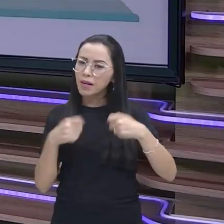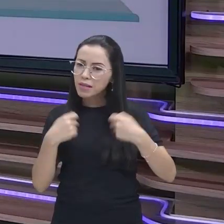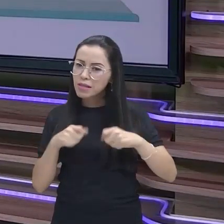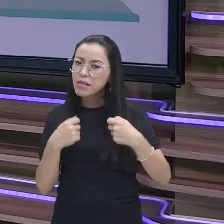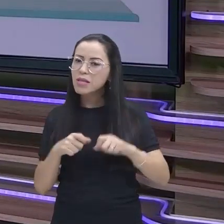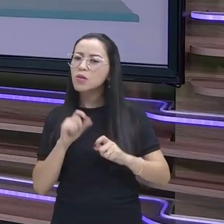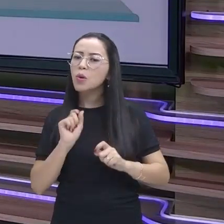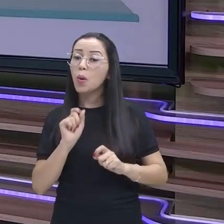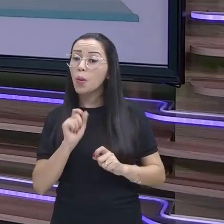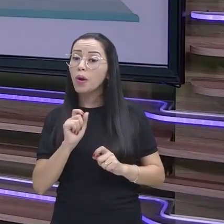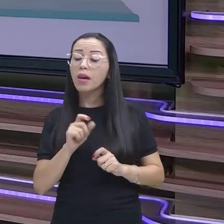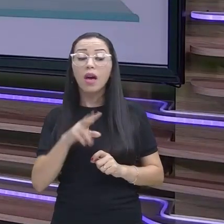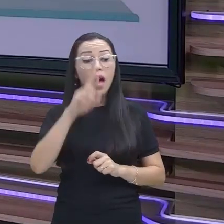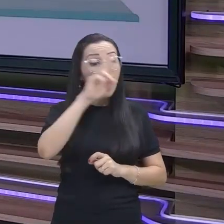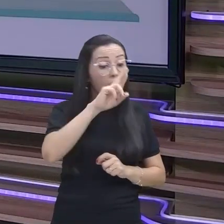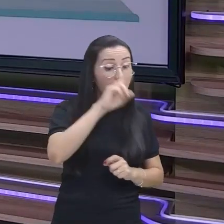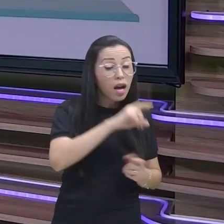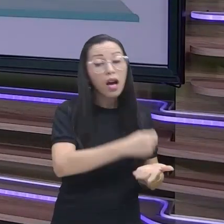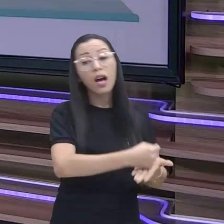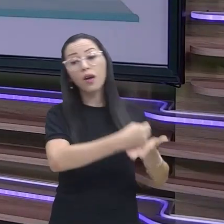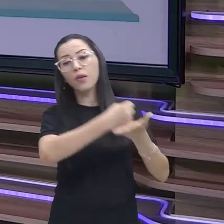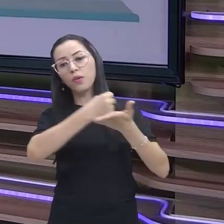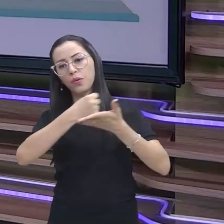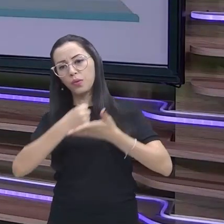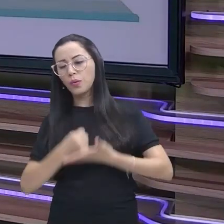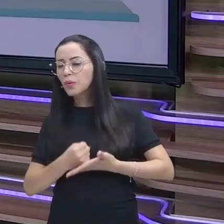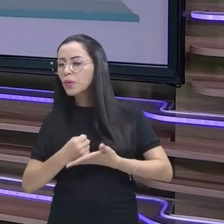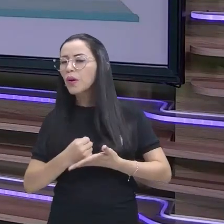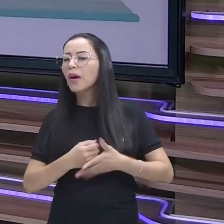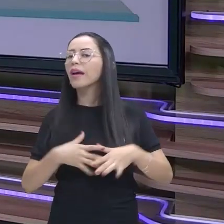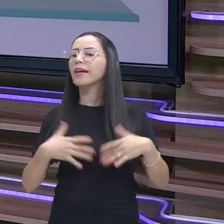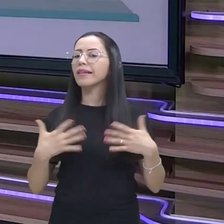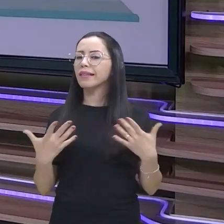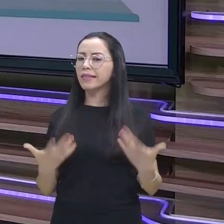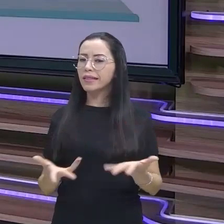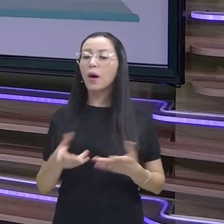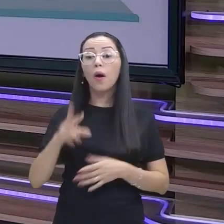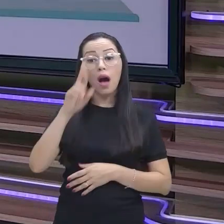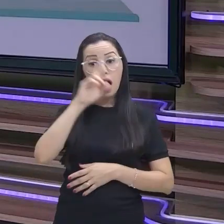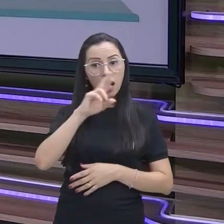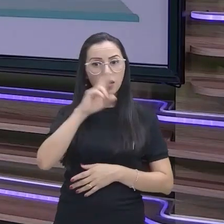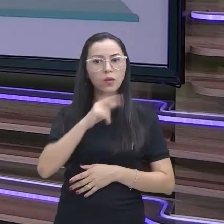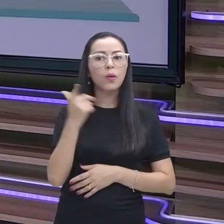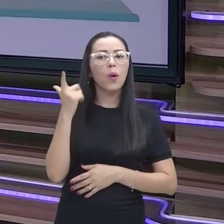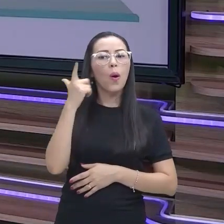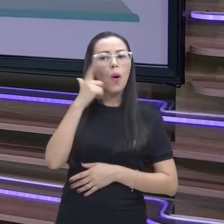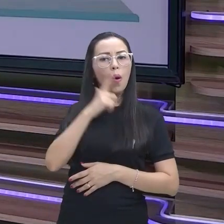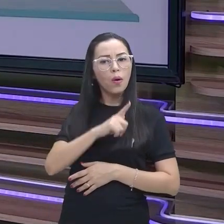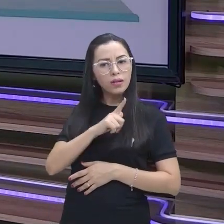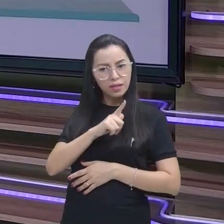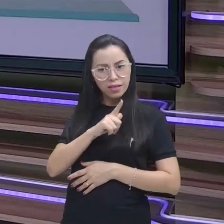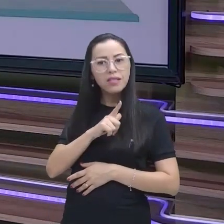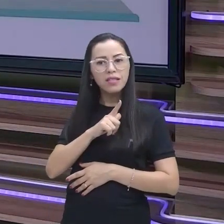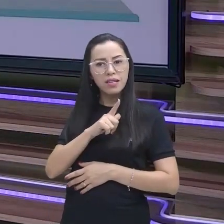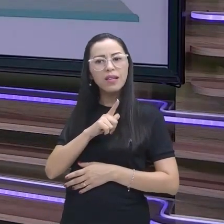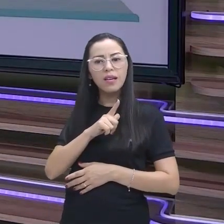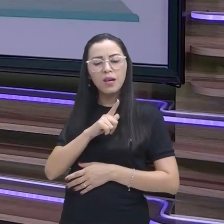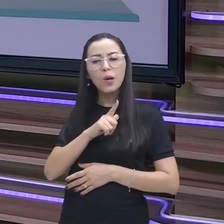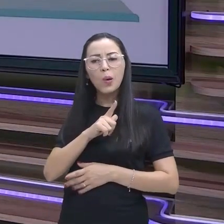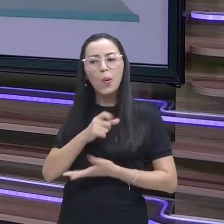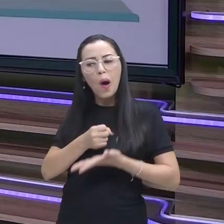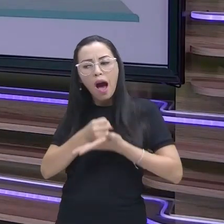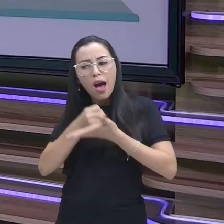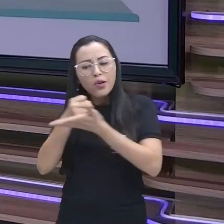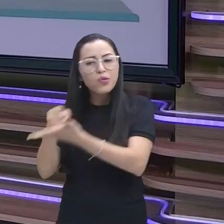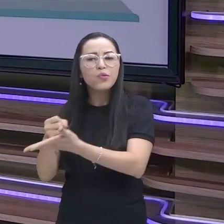do ratinho. E o ratinho então salvou a sua vida. Olha só, gente, uma